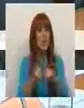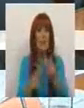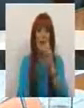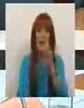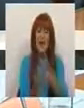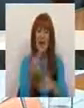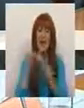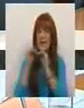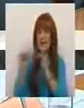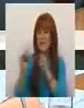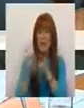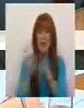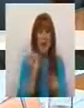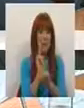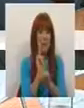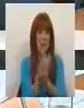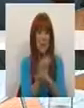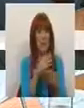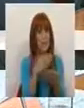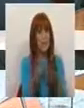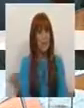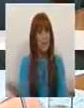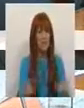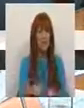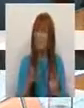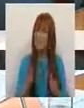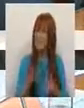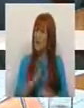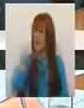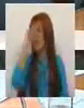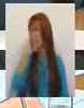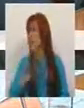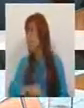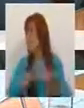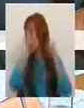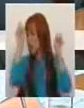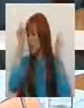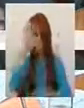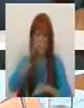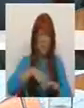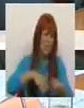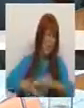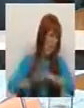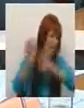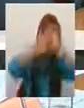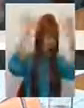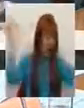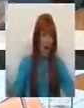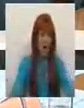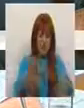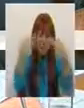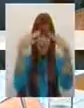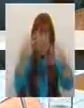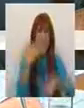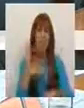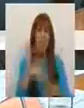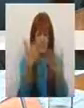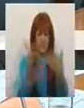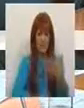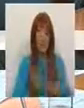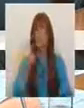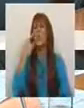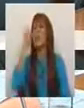criar sustentabilidade a esse mesmo setor. Escusa ao Sr. Ministro vir dizer que nesta matéria o Governo não fez nada, é uma folha em branco,